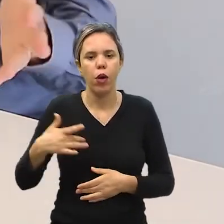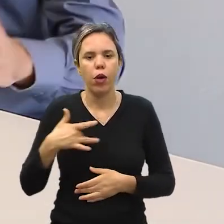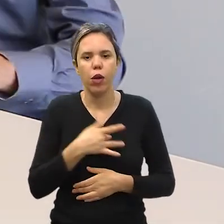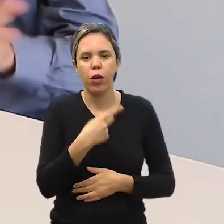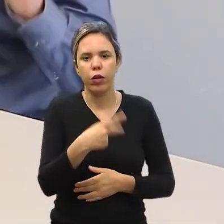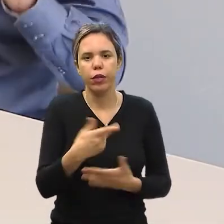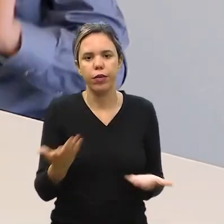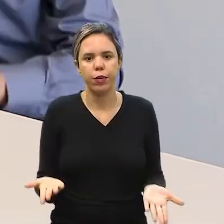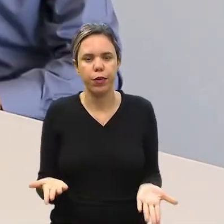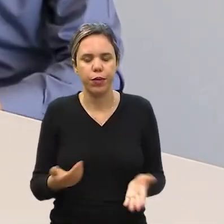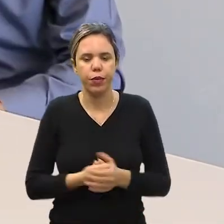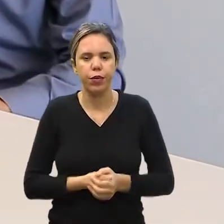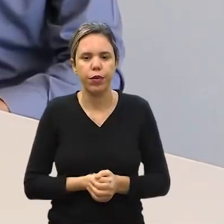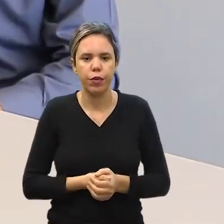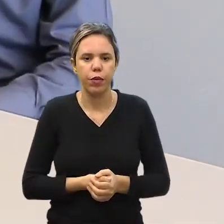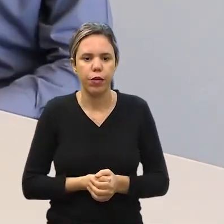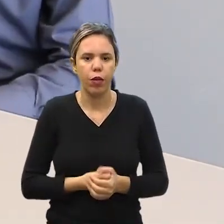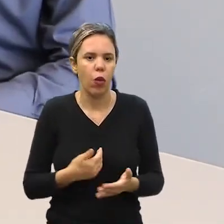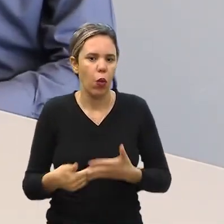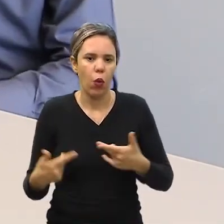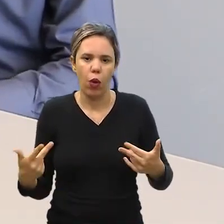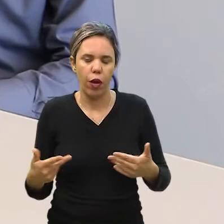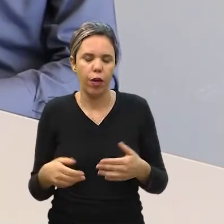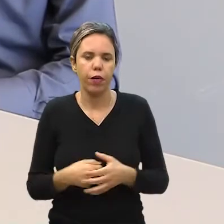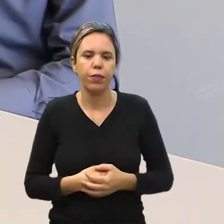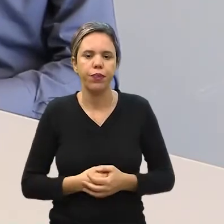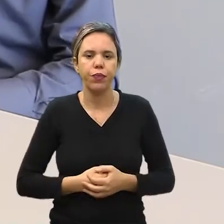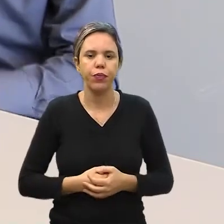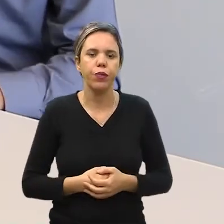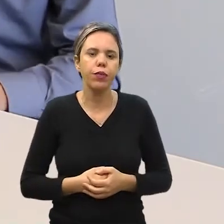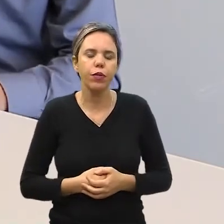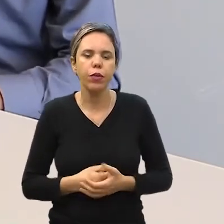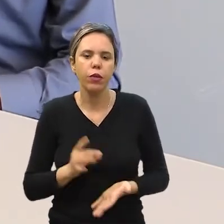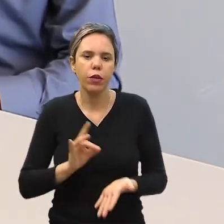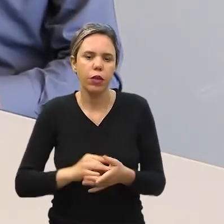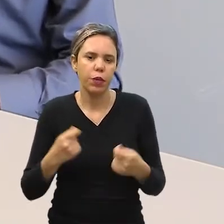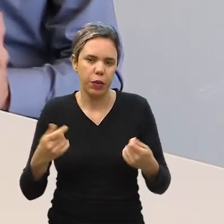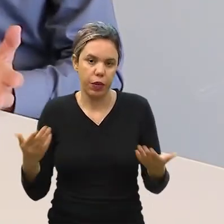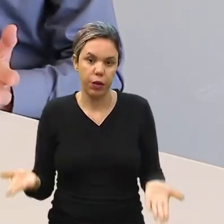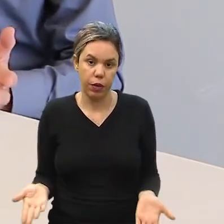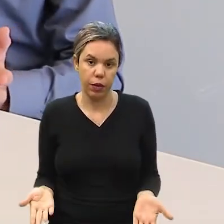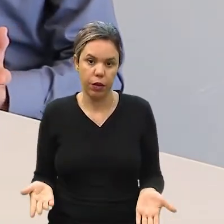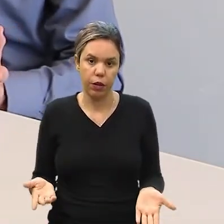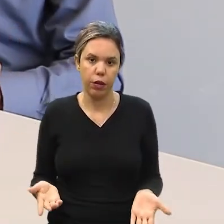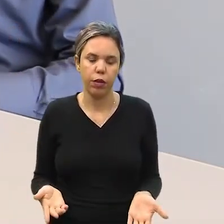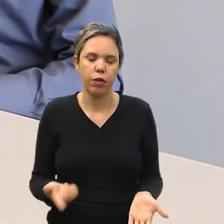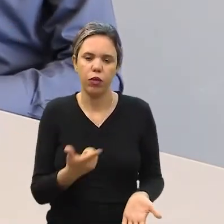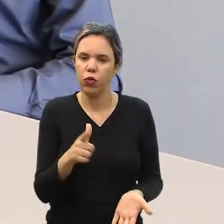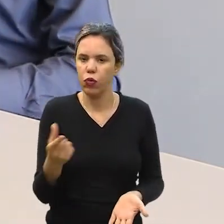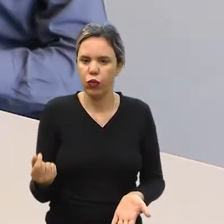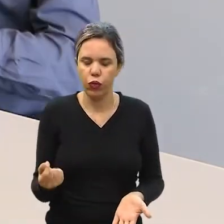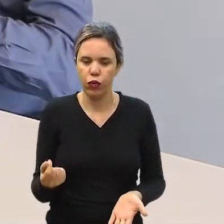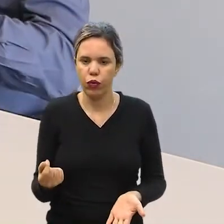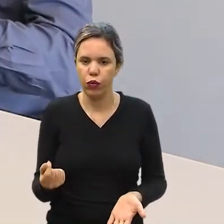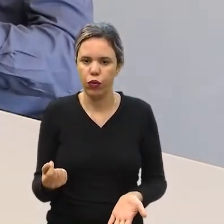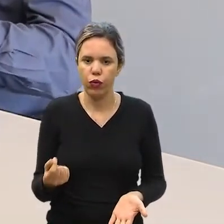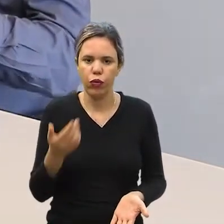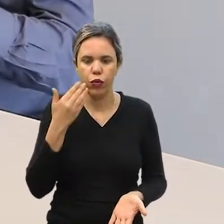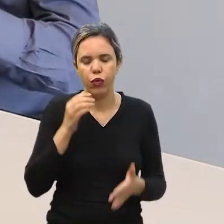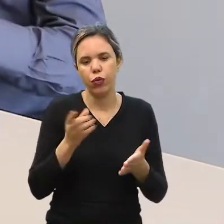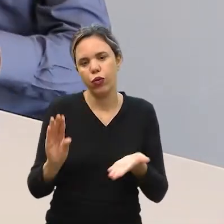saúde dela, enfim, seja lá qual a hipótese for, ela realmente precisa, mas está sem o dinheiro. Recorrer